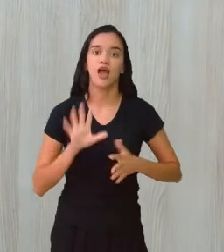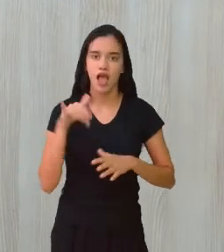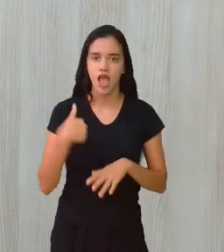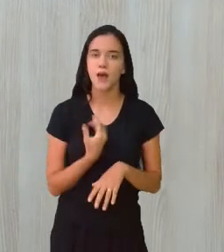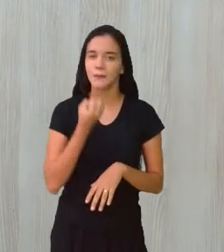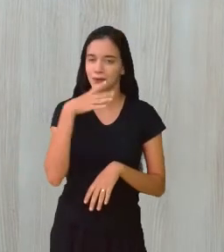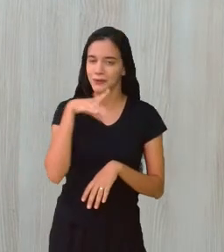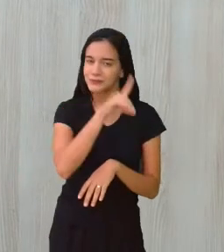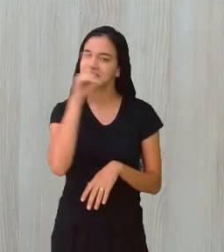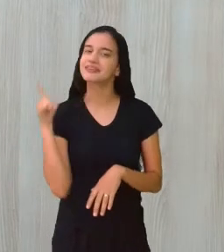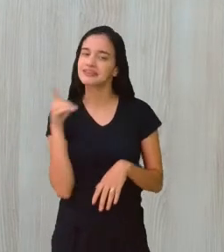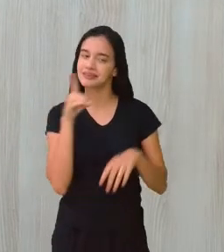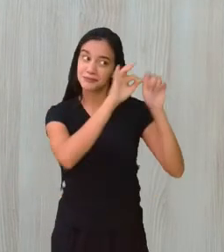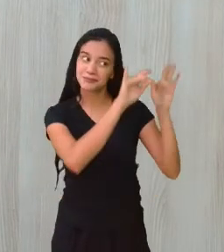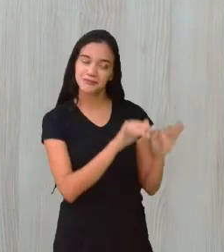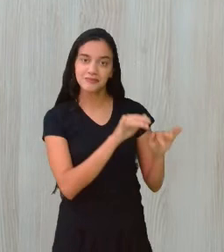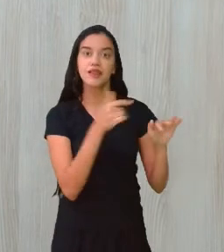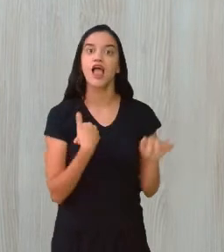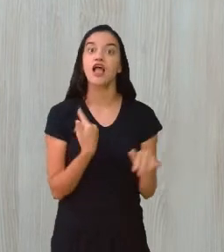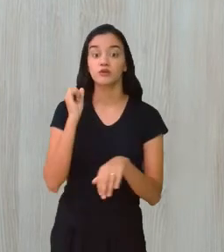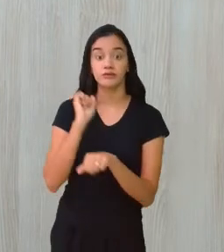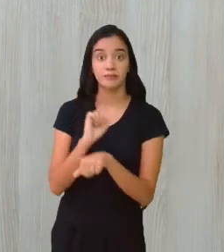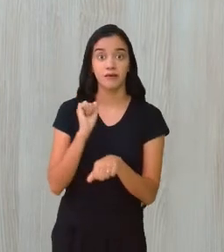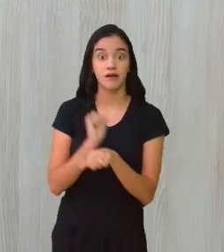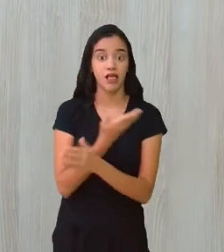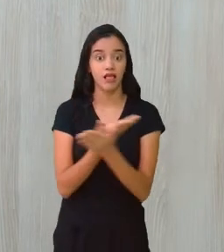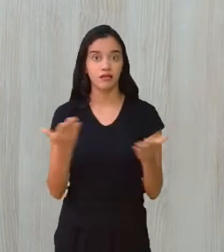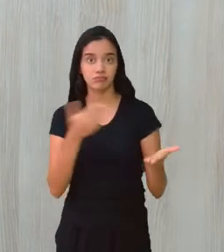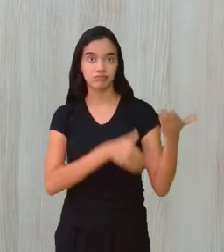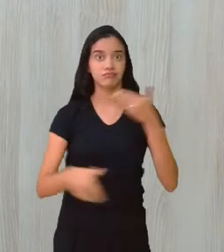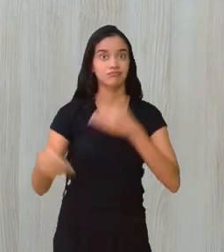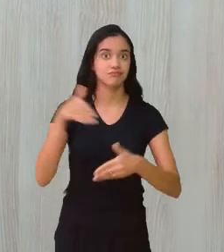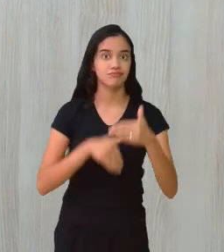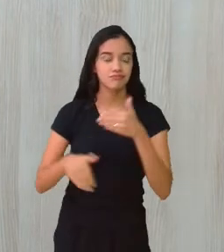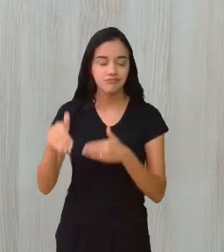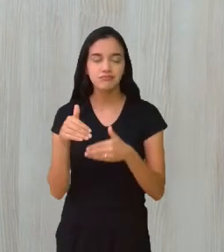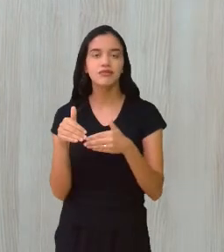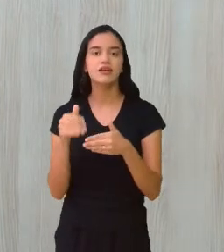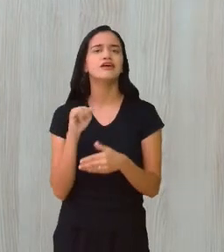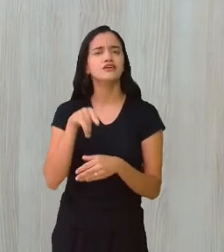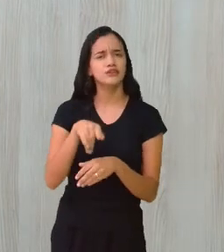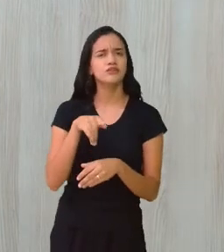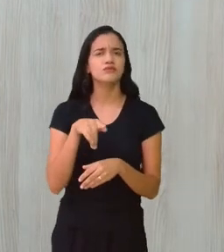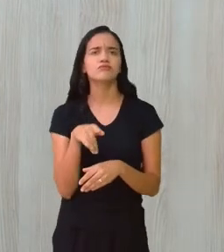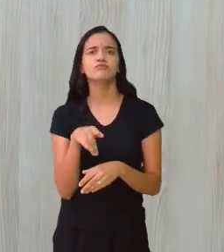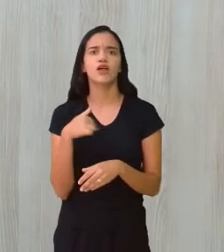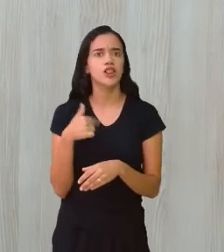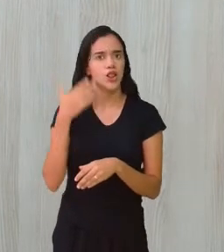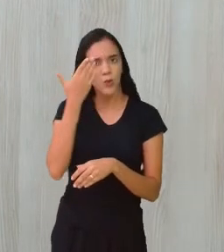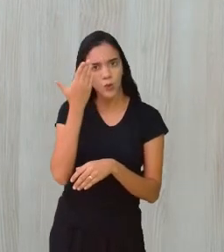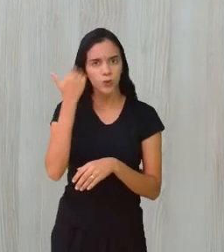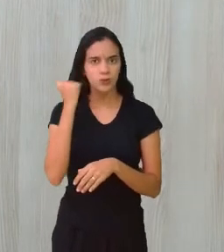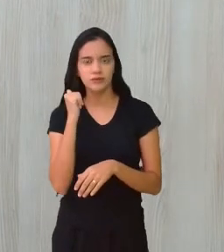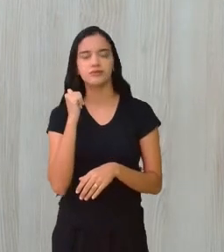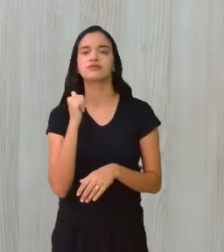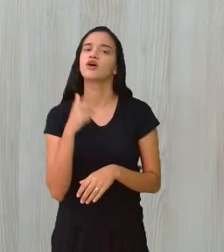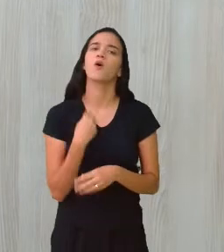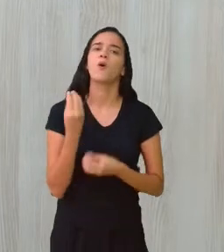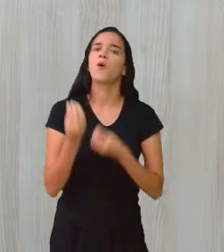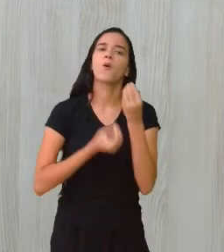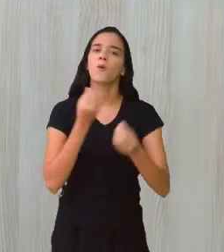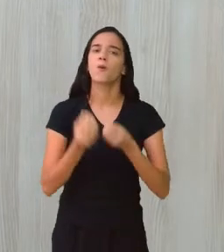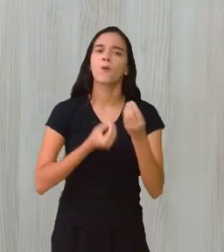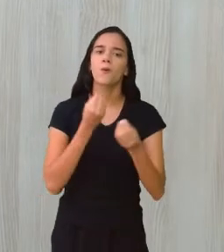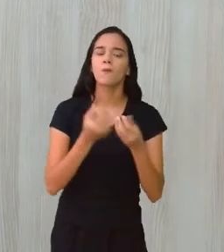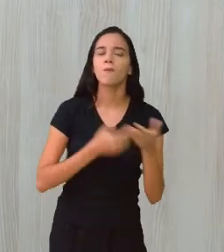dei meu bom dia aqui no chat e estou aguardando a participação de vocês, né? E se vocês ainda não sabem como